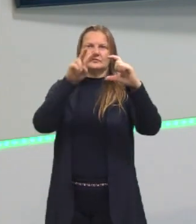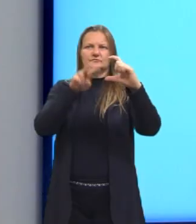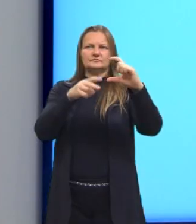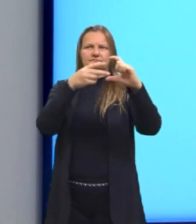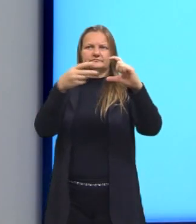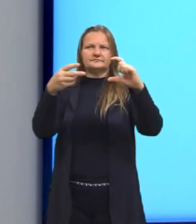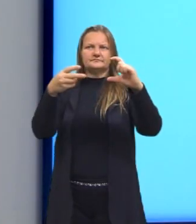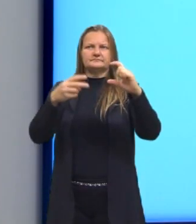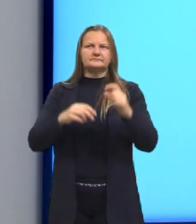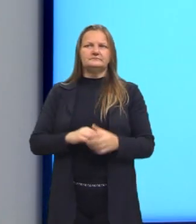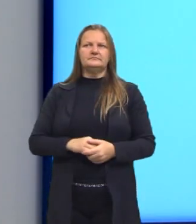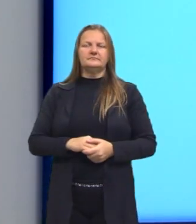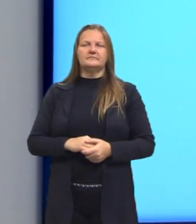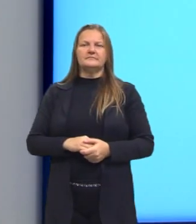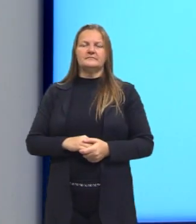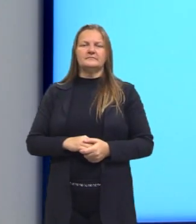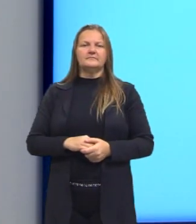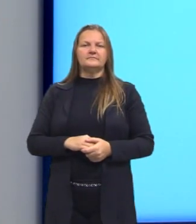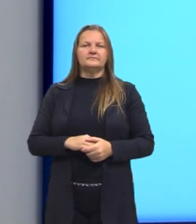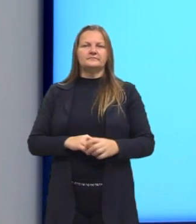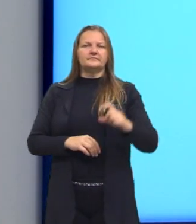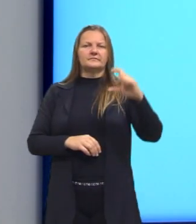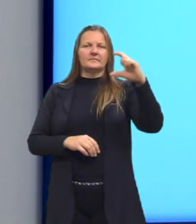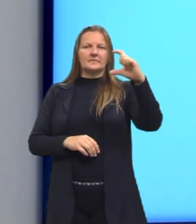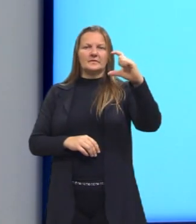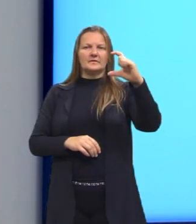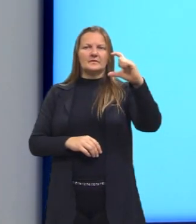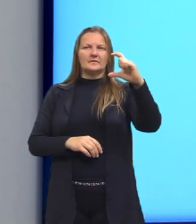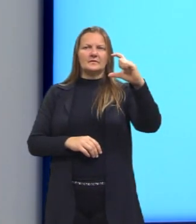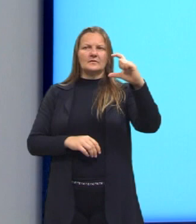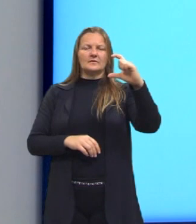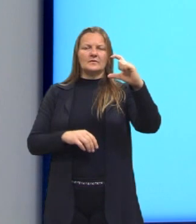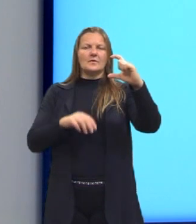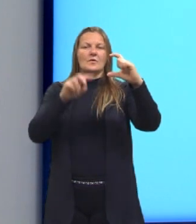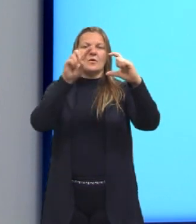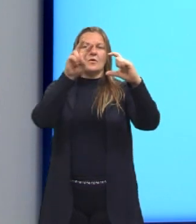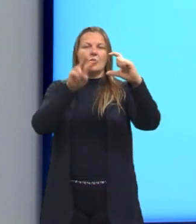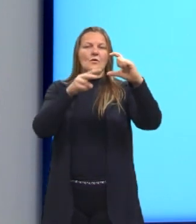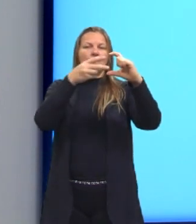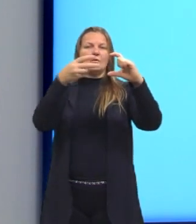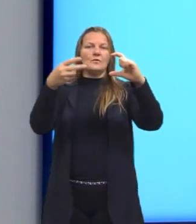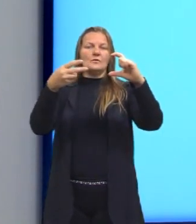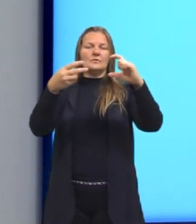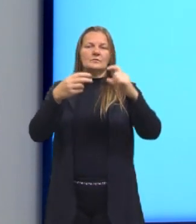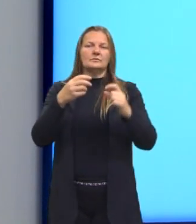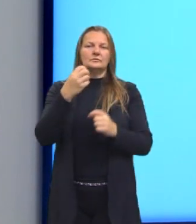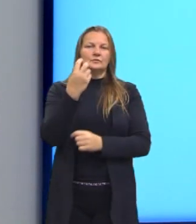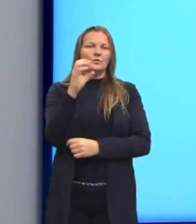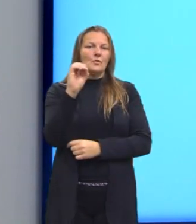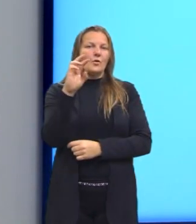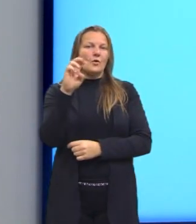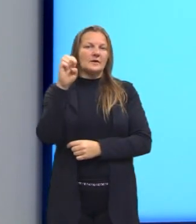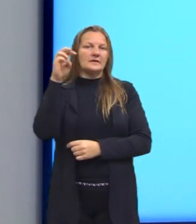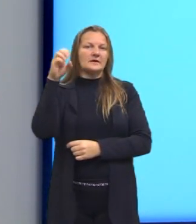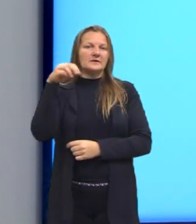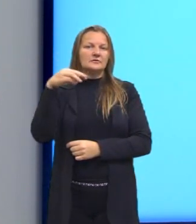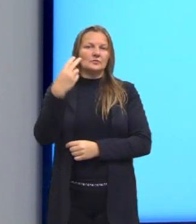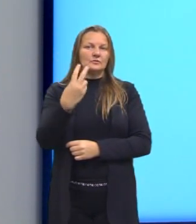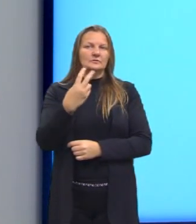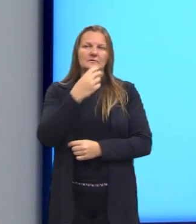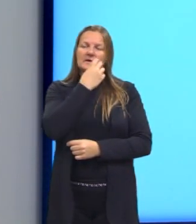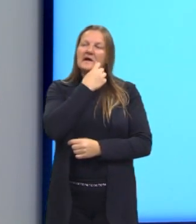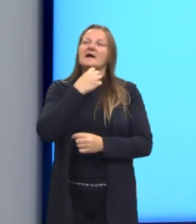tranquila. Matriz de uma, o determinante de uma matriz quadrada de ordem 2. Então, o que que nós